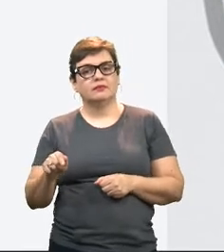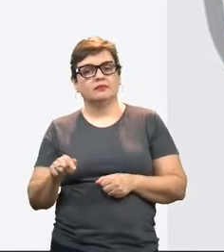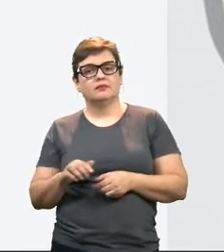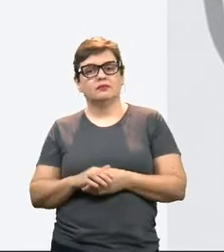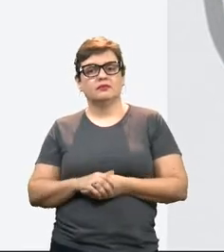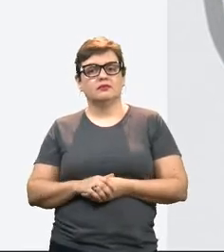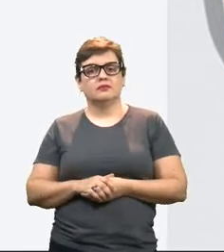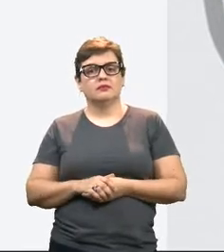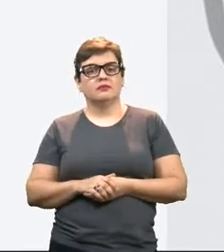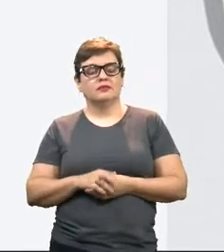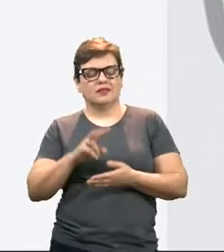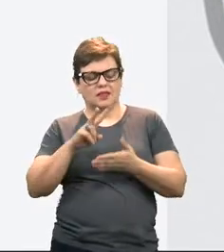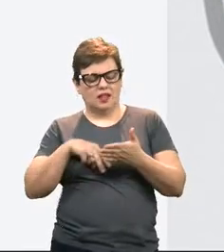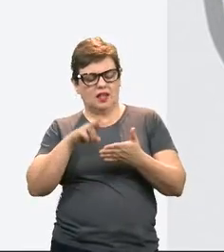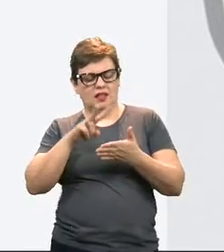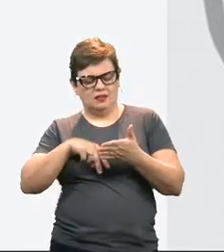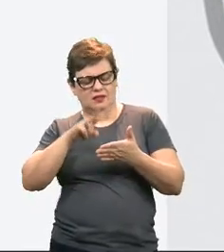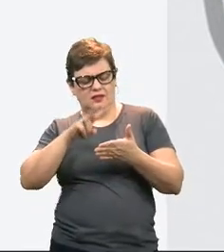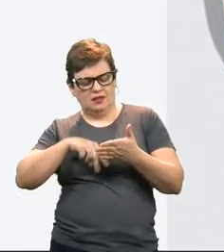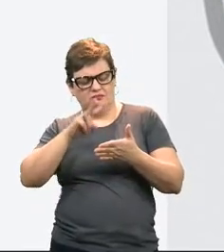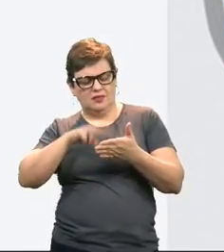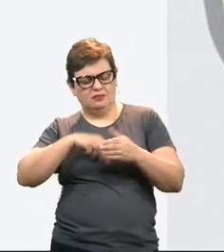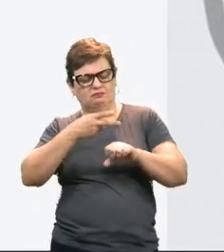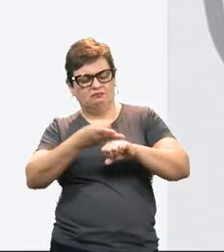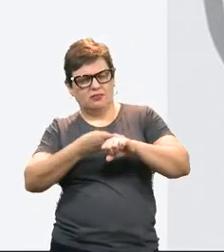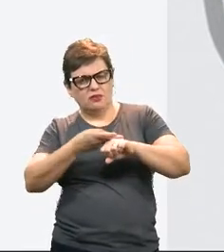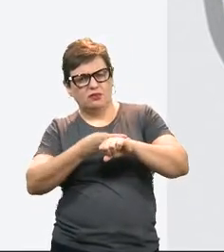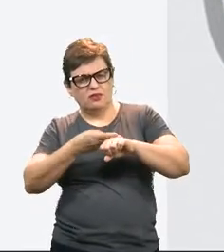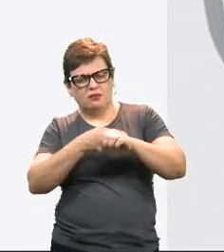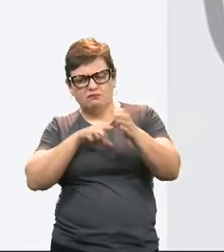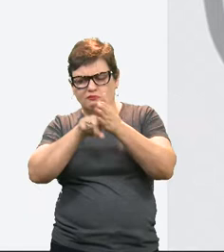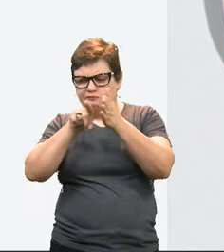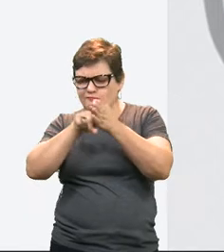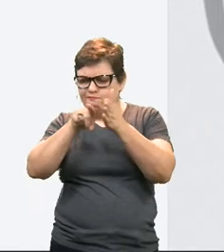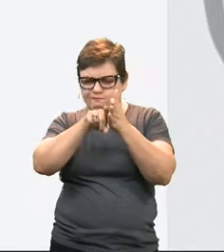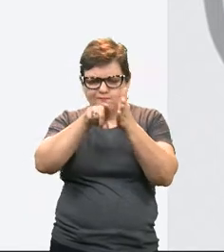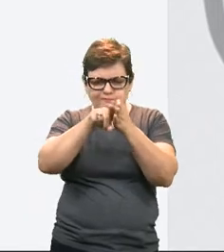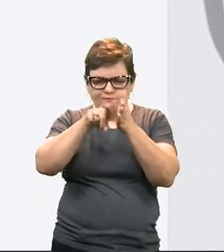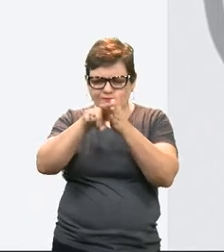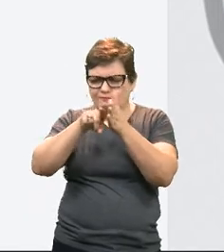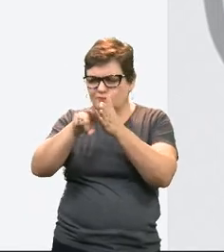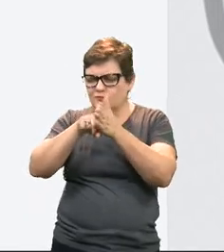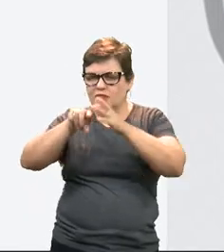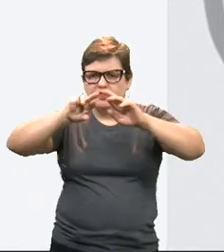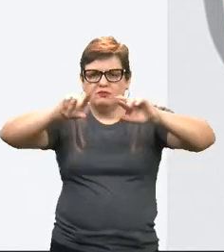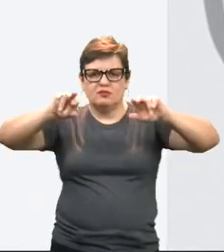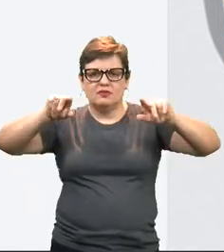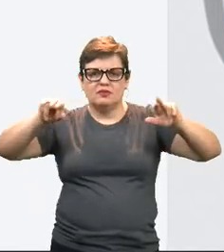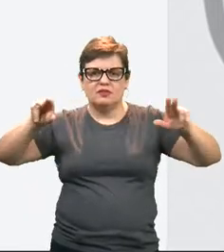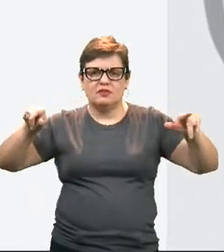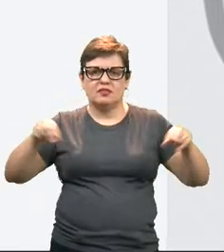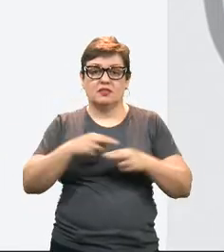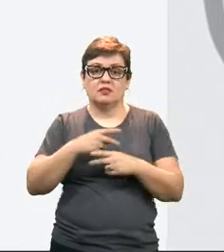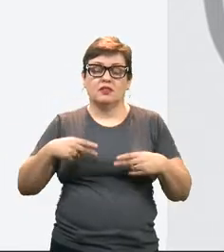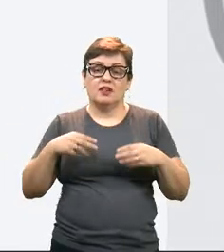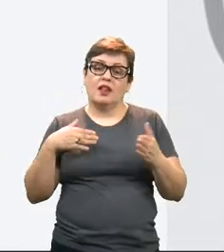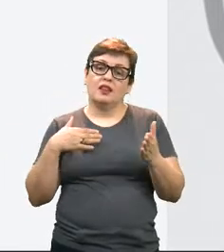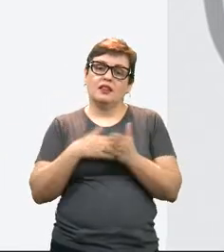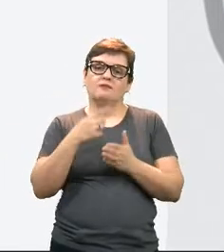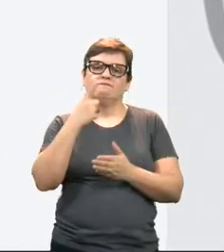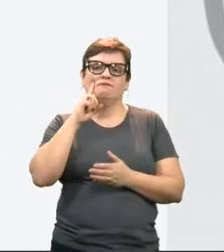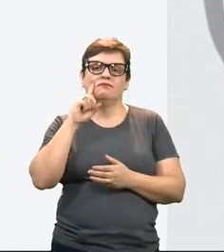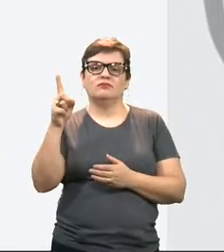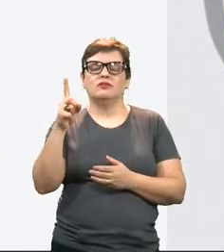Que leram e leram e leram e procuraram artigos de todas as formas. Até que um dia ele